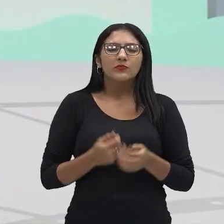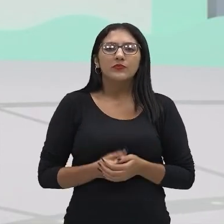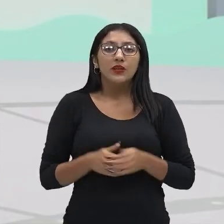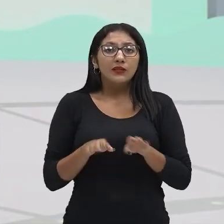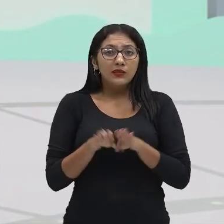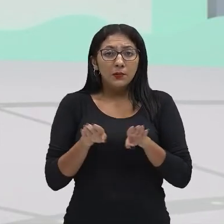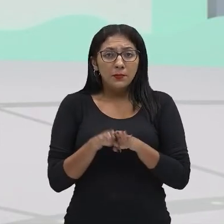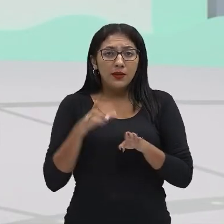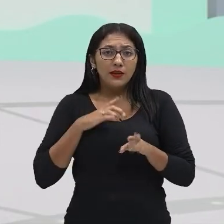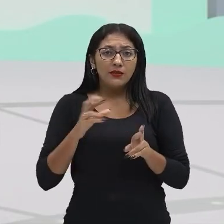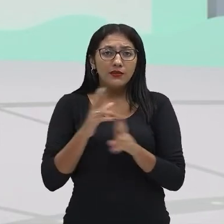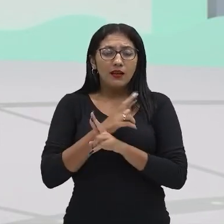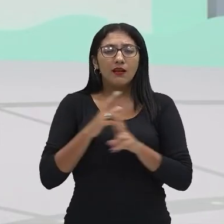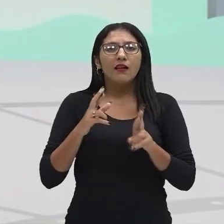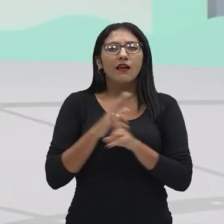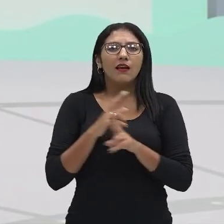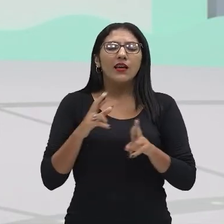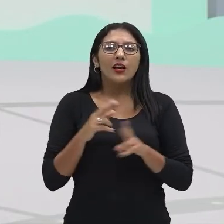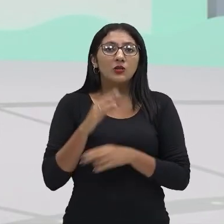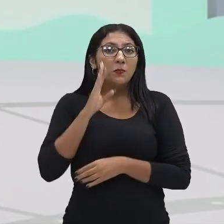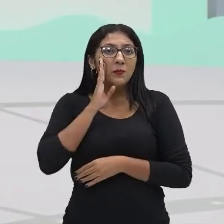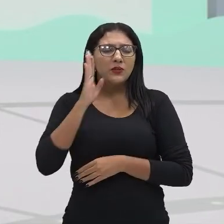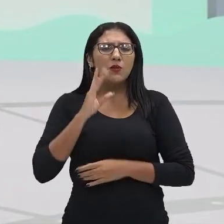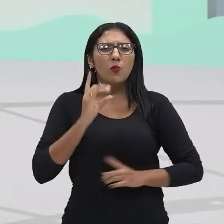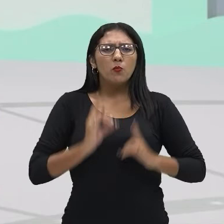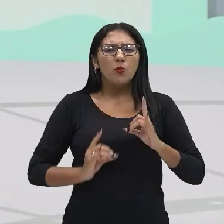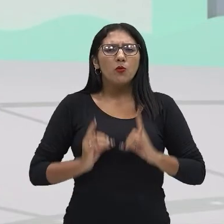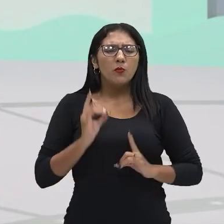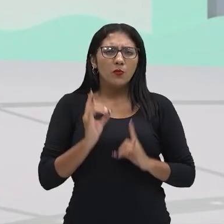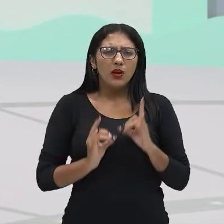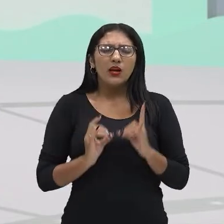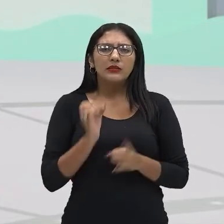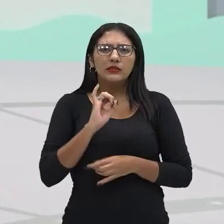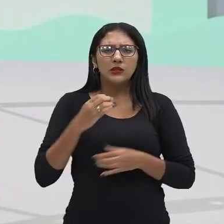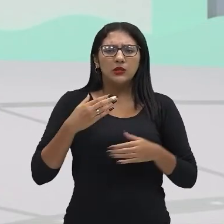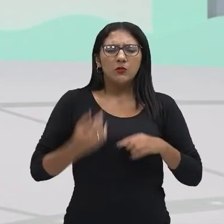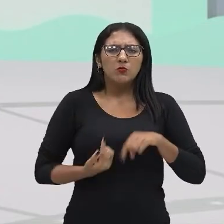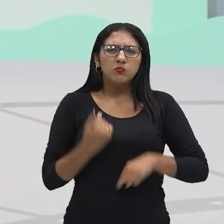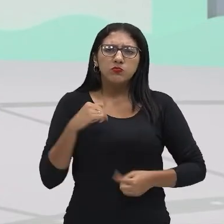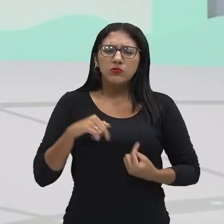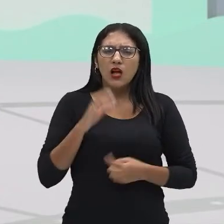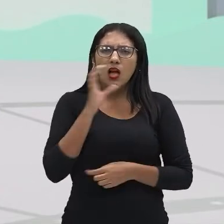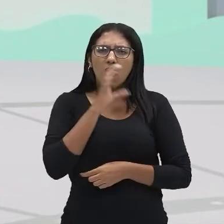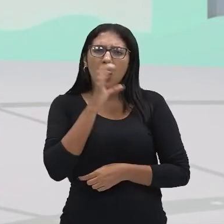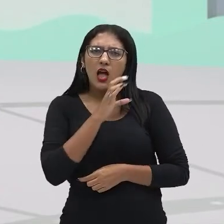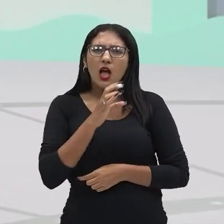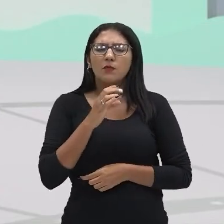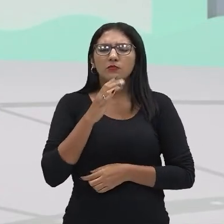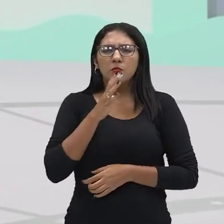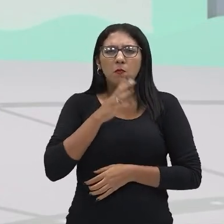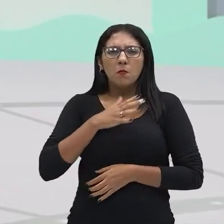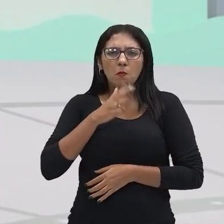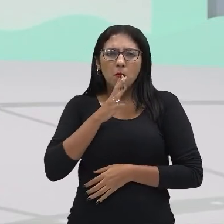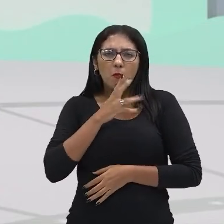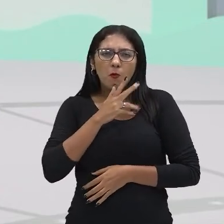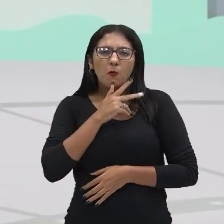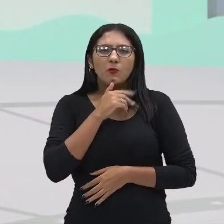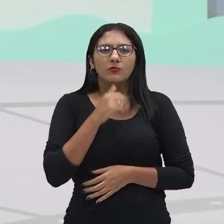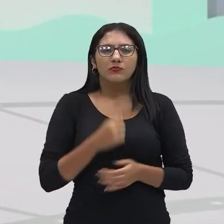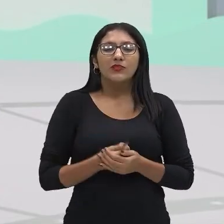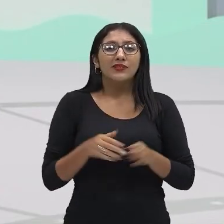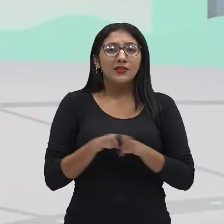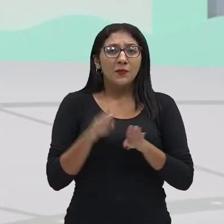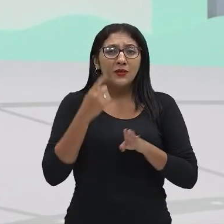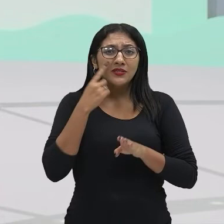atua também no metabolismo. O metabolismo é o ritmo do nosso corpo. Nós falamos também sobre os hormônios.